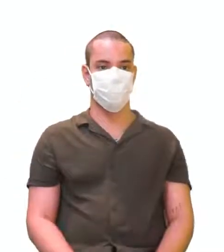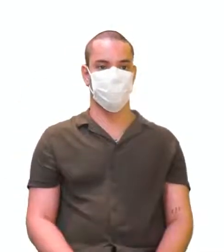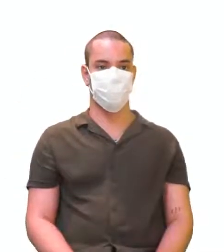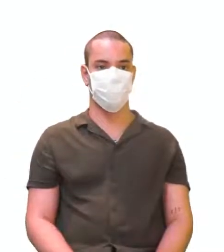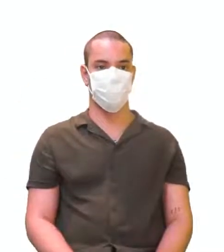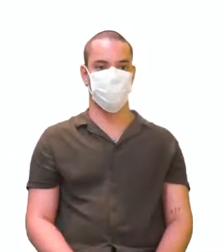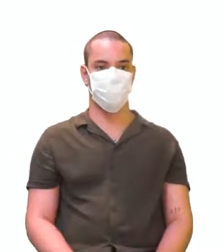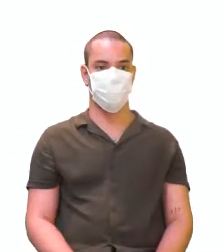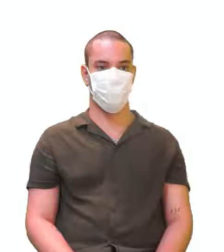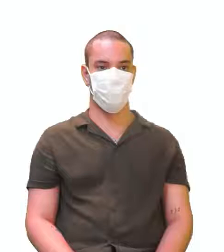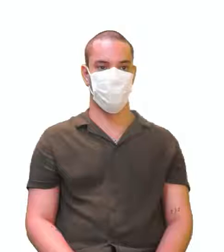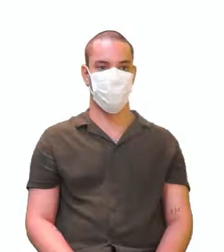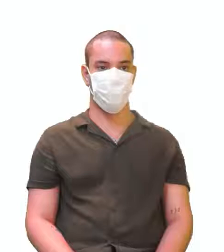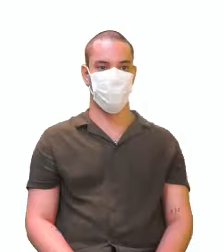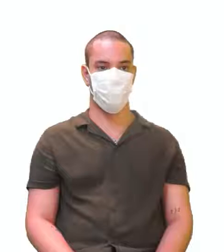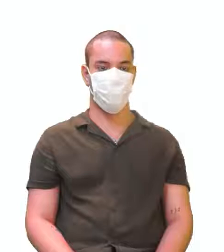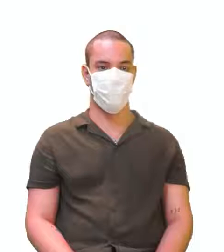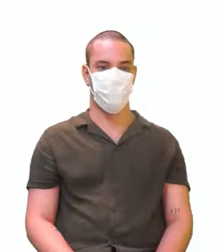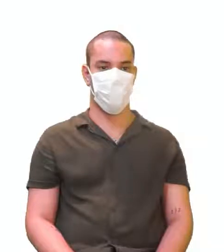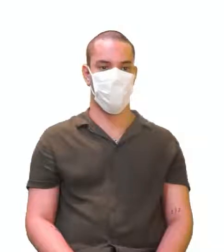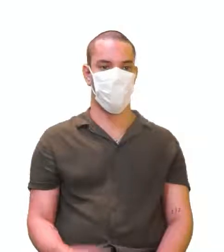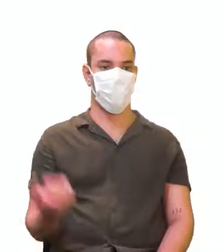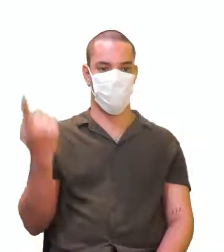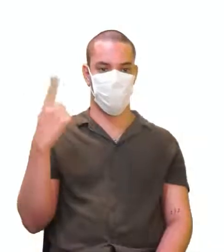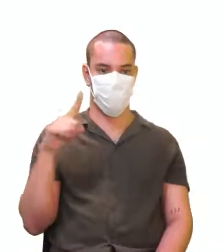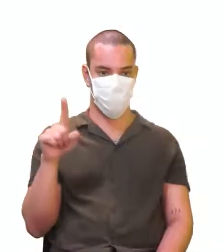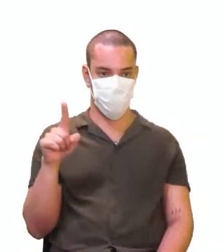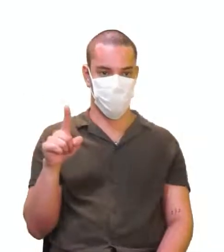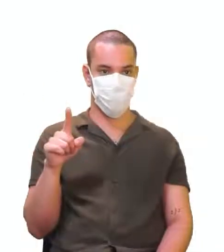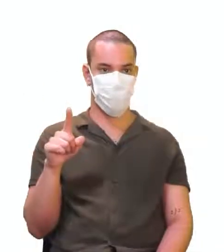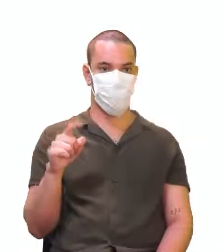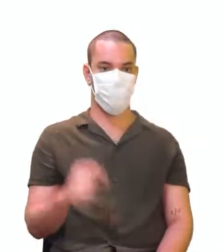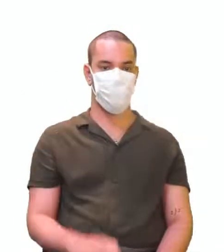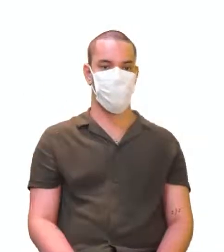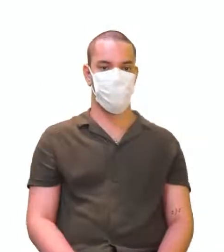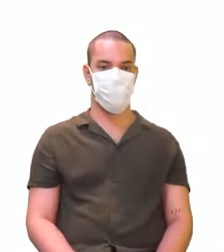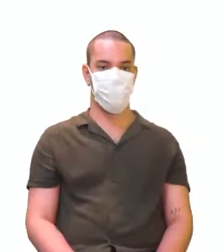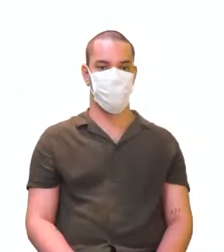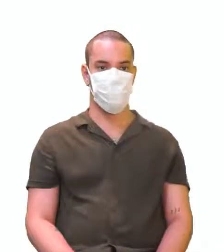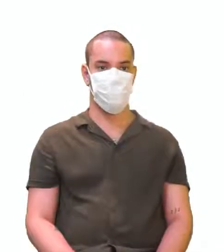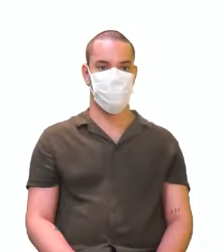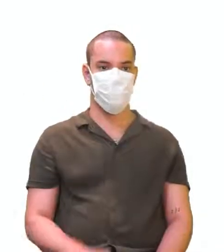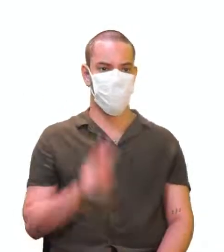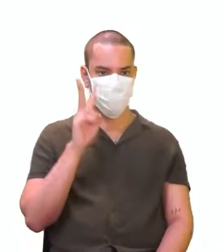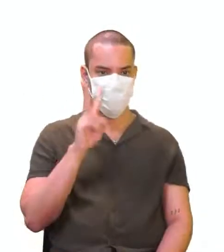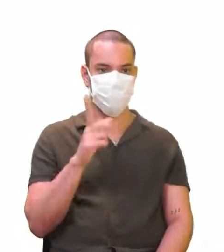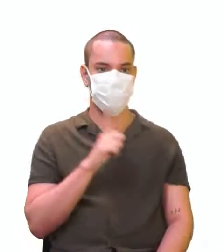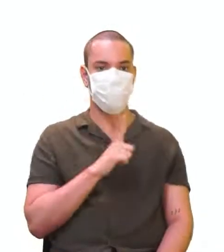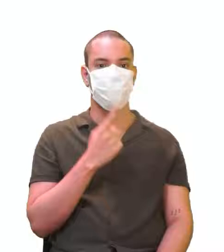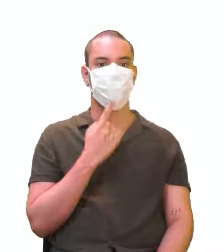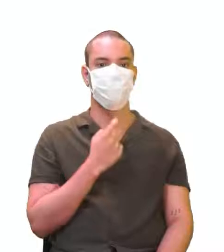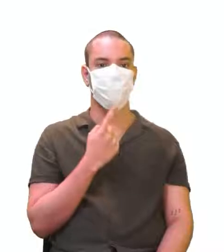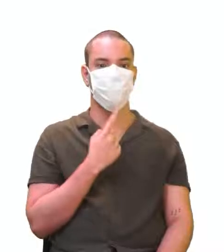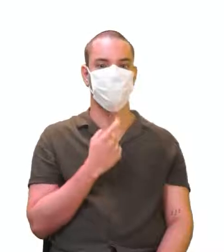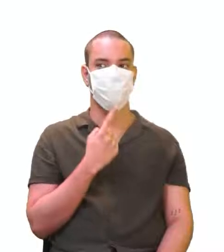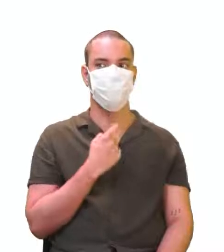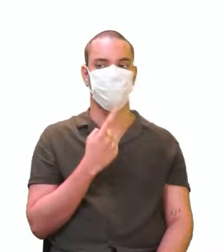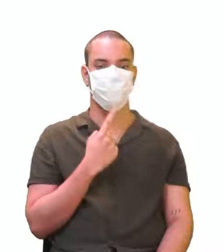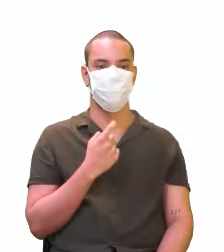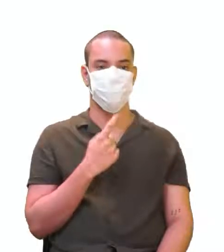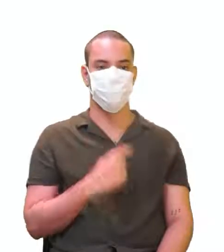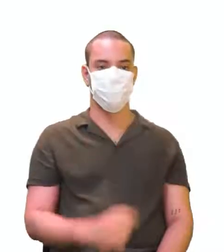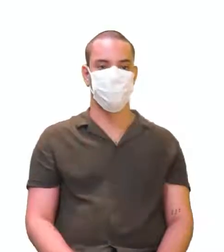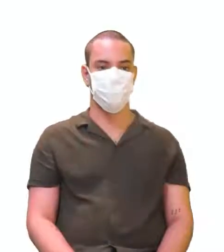caber aí, mas tudo bem. Esse outro par, ele é Izão, Azão, Izinho. Você tá vendo que ele tem um vermelhinho, né?